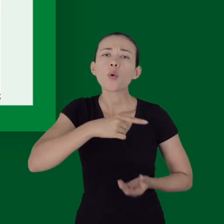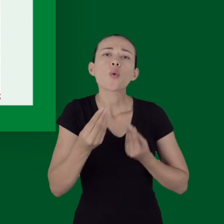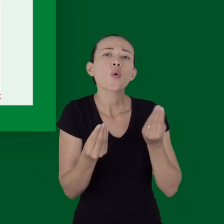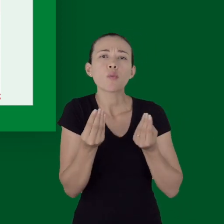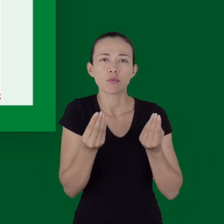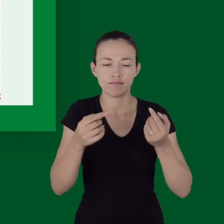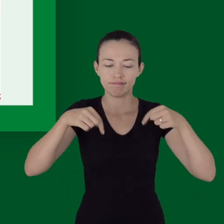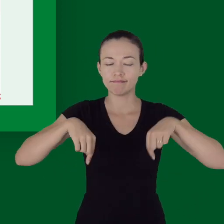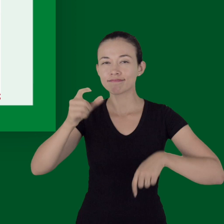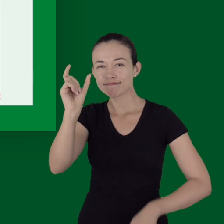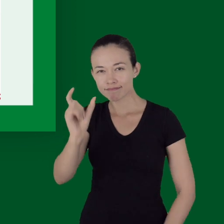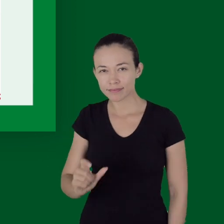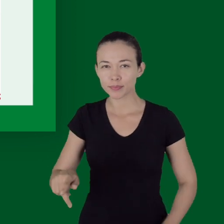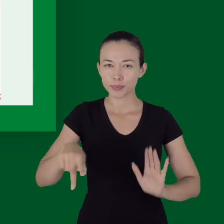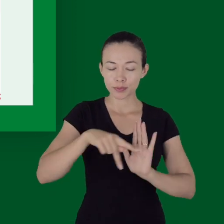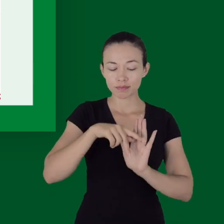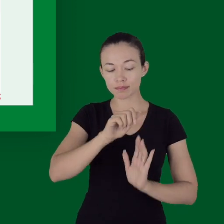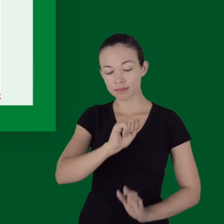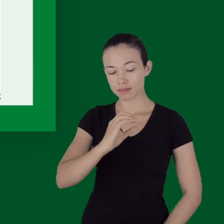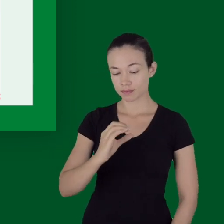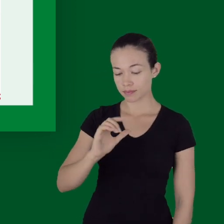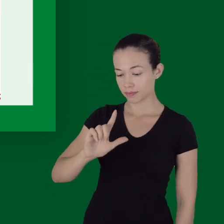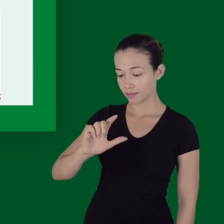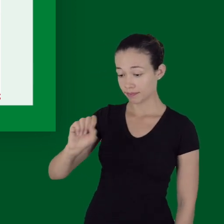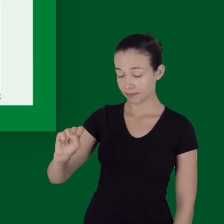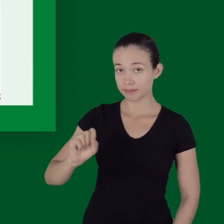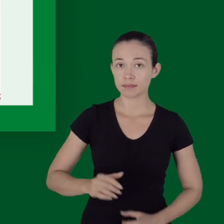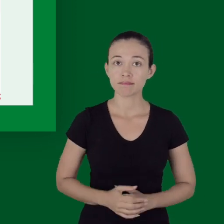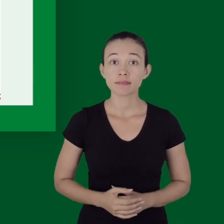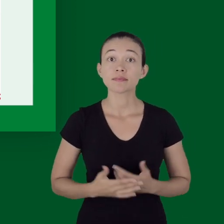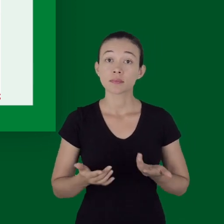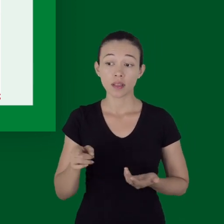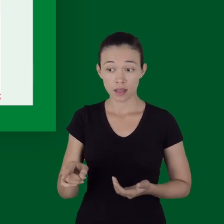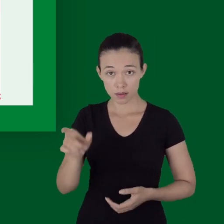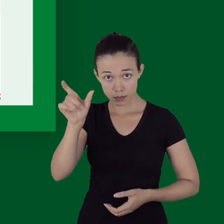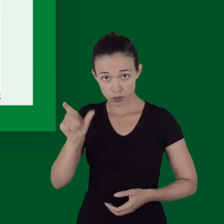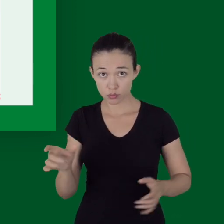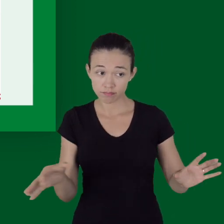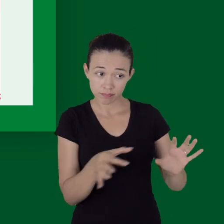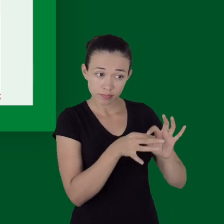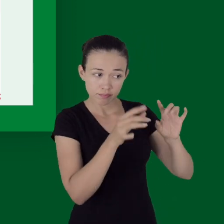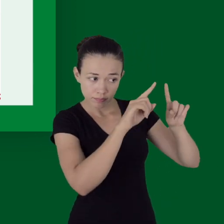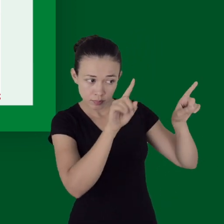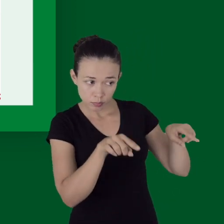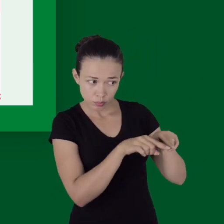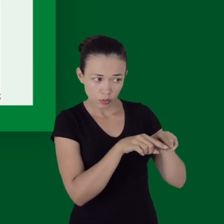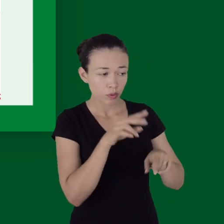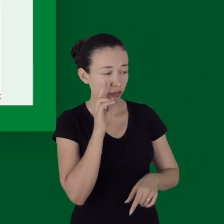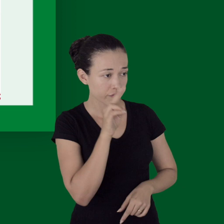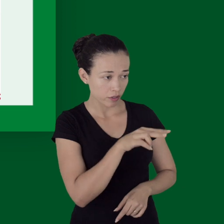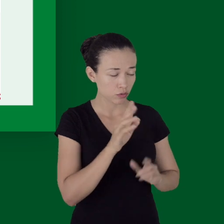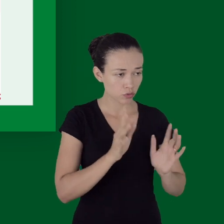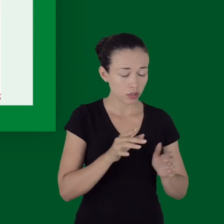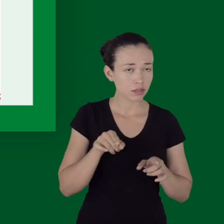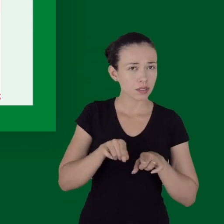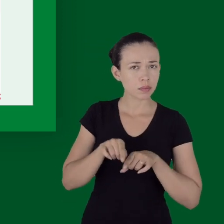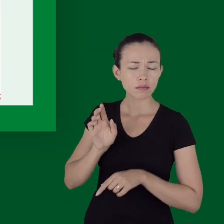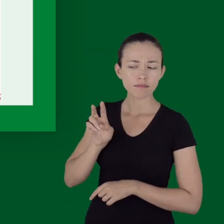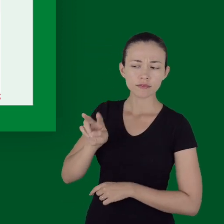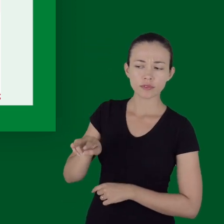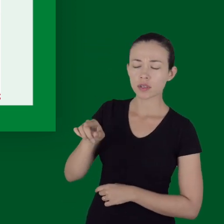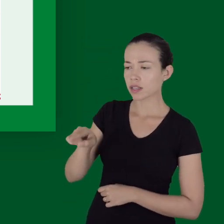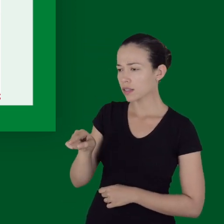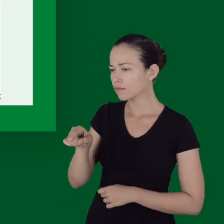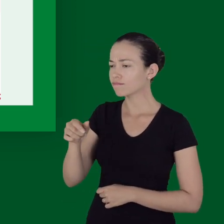que no algoritmo do ACLS, que em geral o paciente já está monitorizado, já foi avaliado se o paciente precisa de oxigênio, se